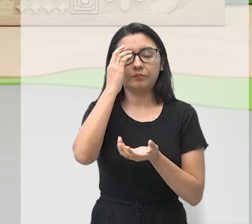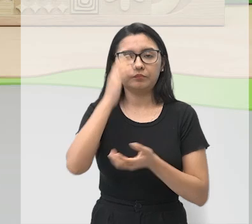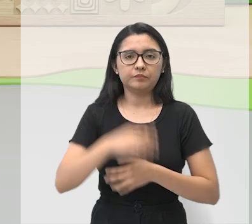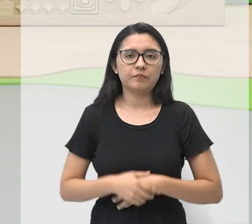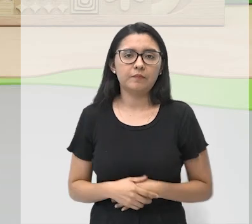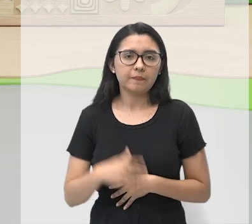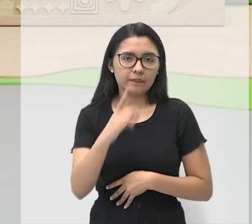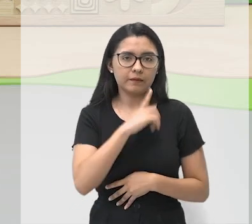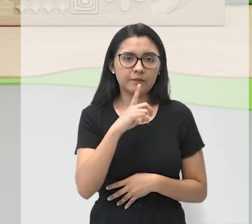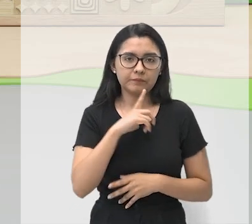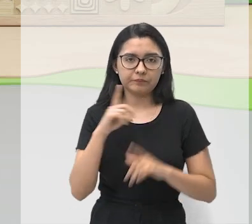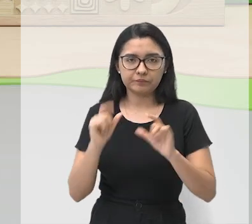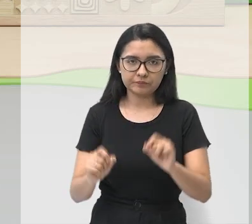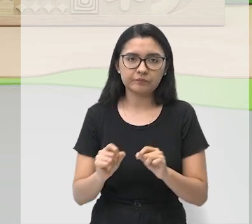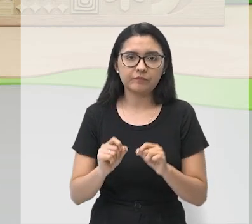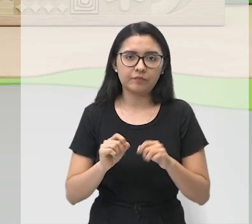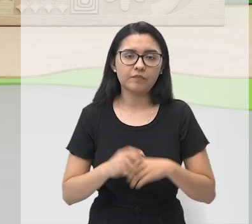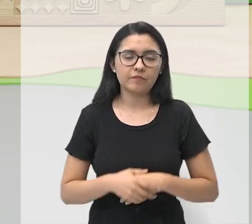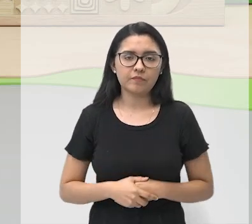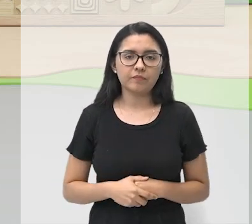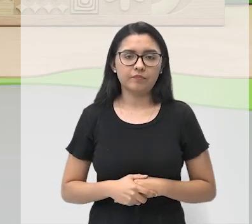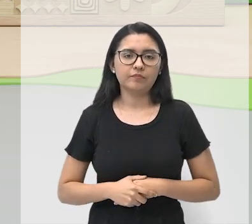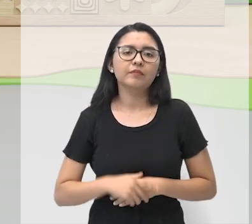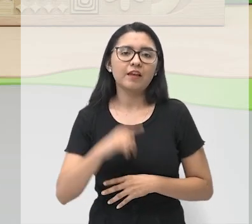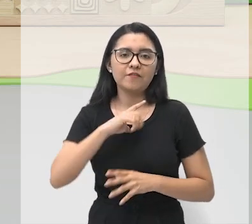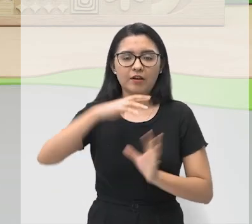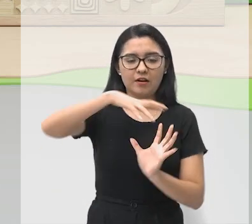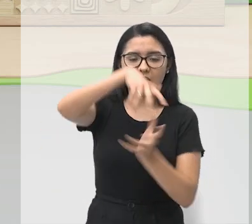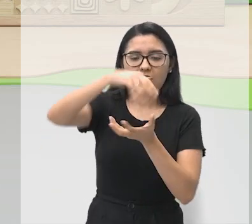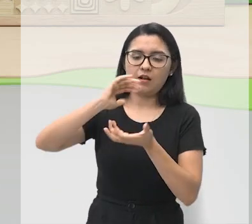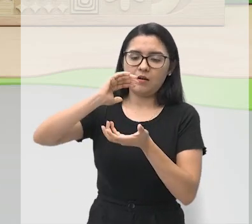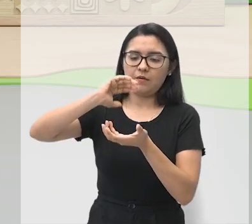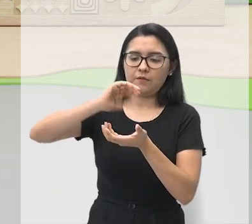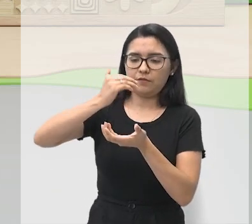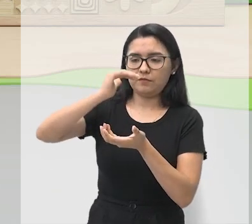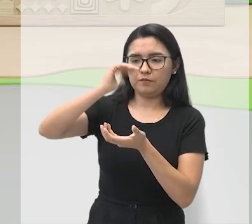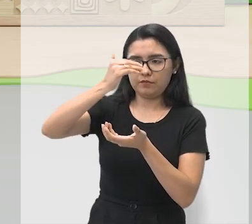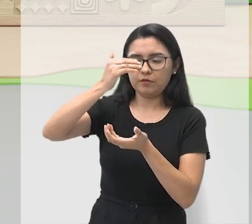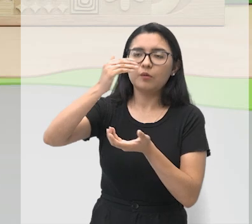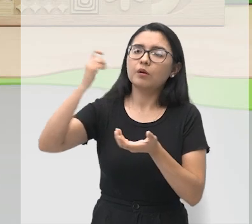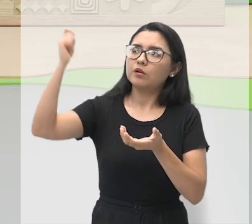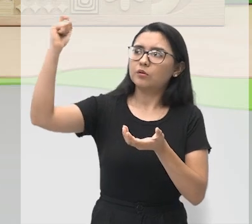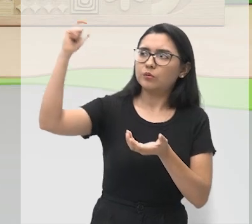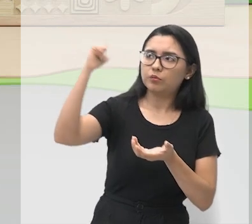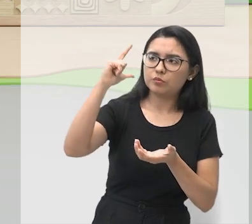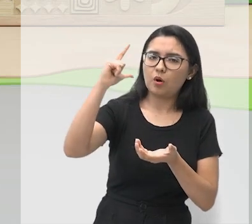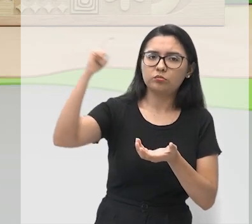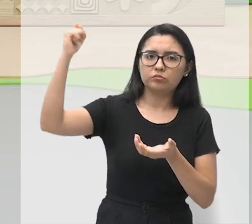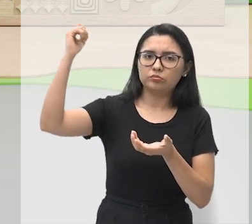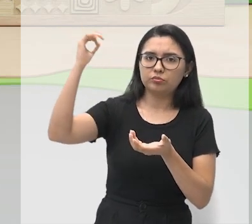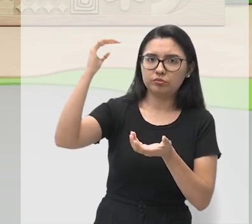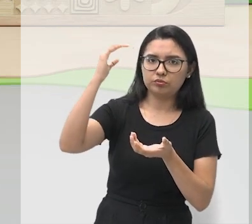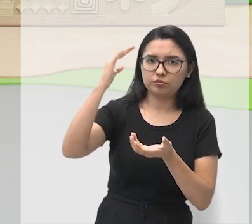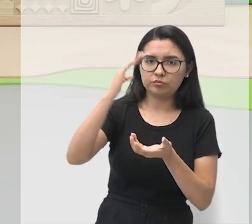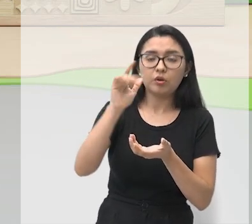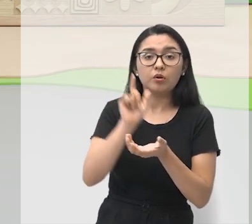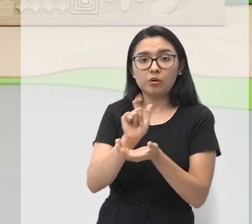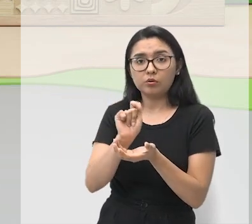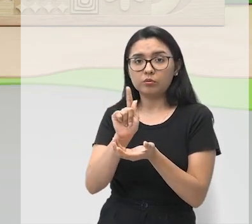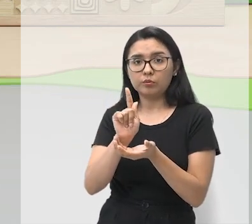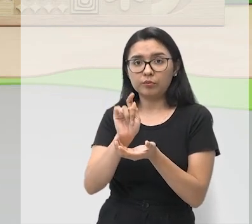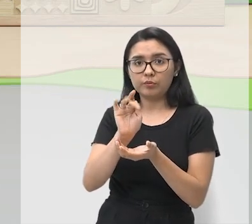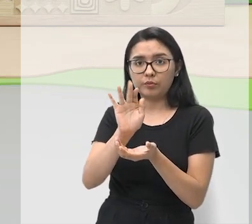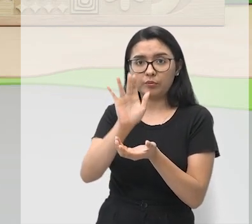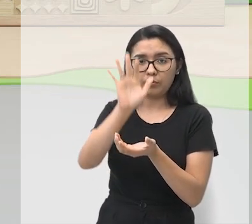teve a proteção lá da nossa camada de ozônio, que faz com que os gases do nosso planeta